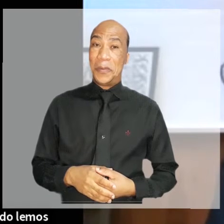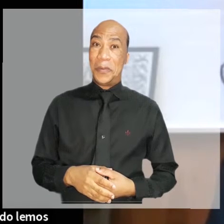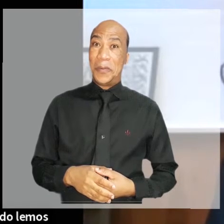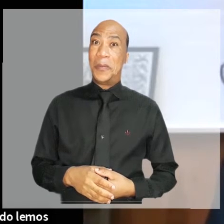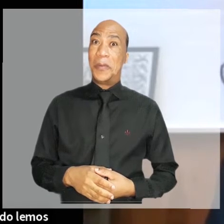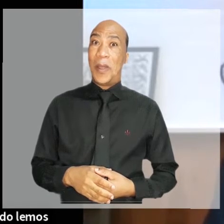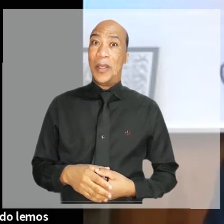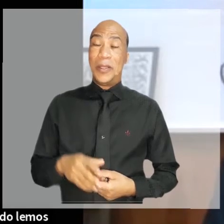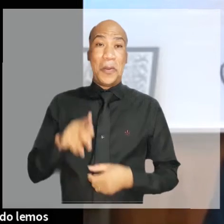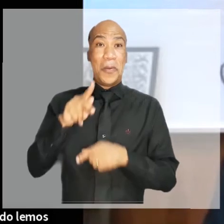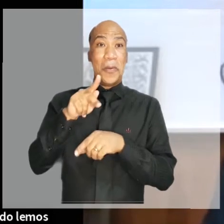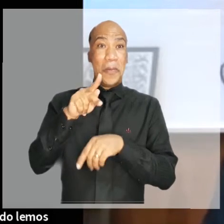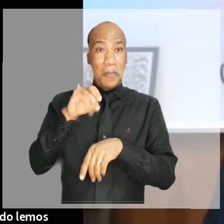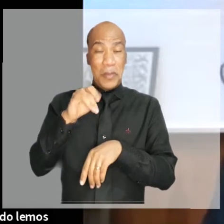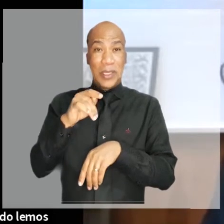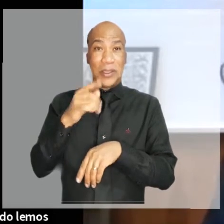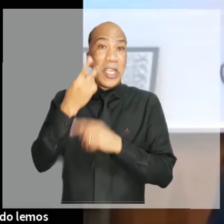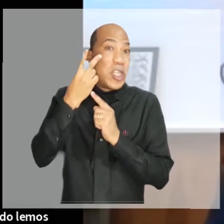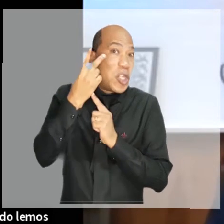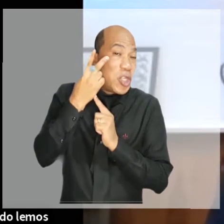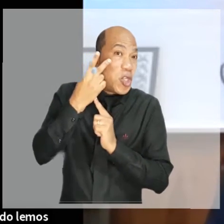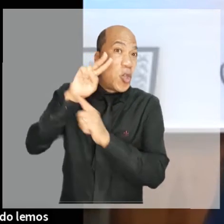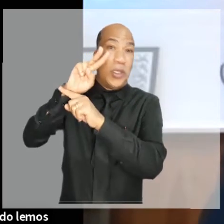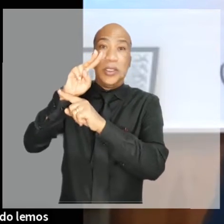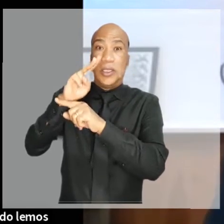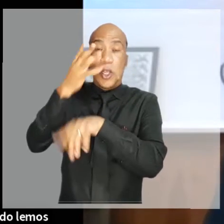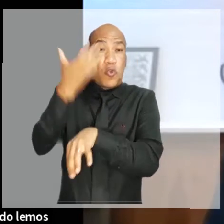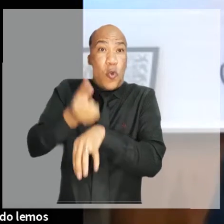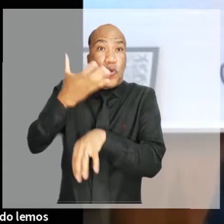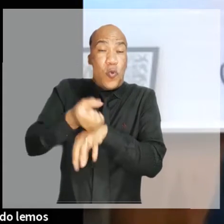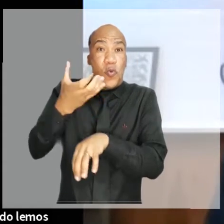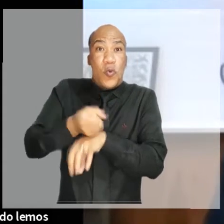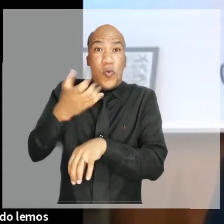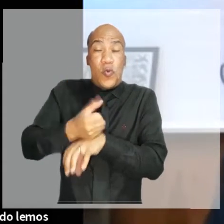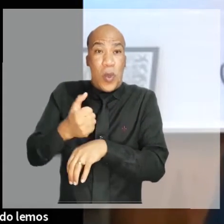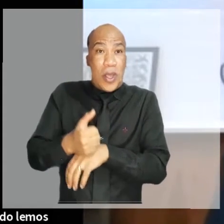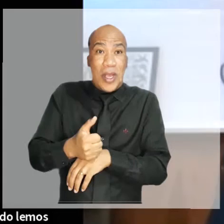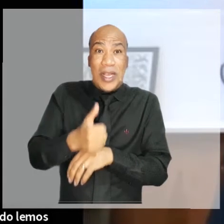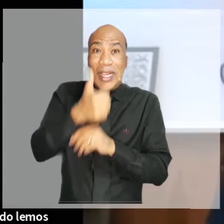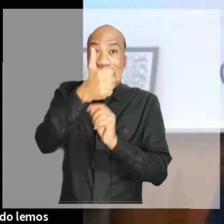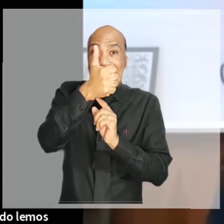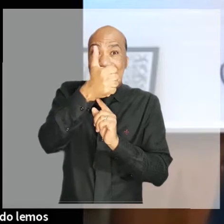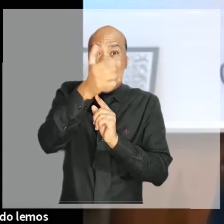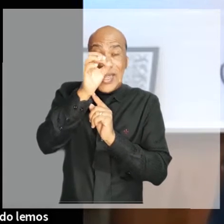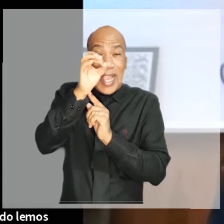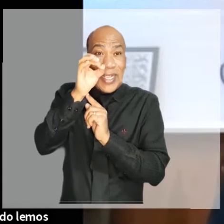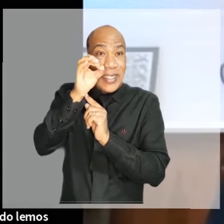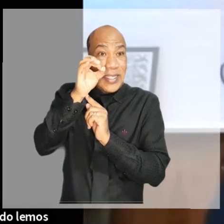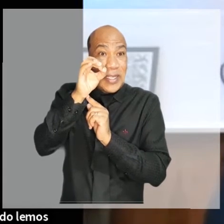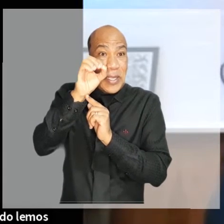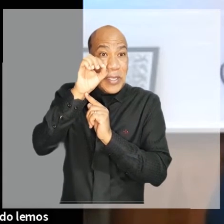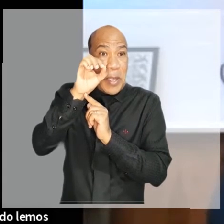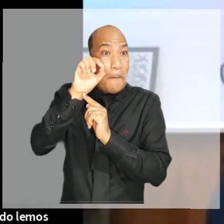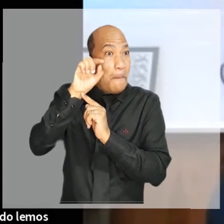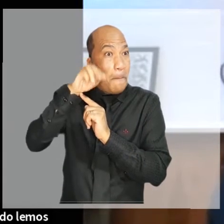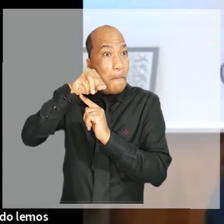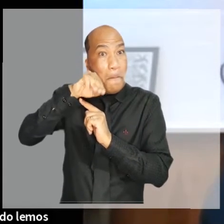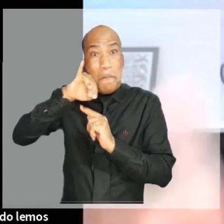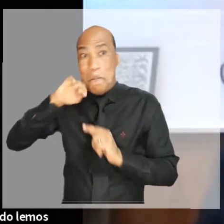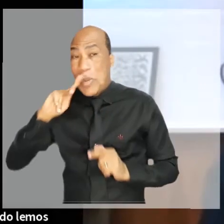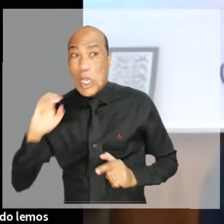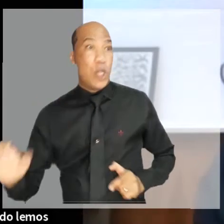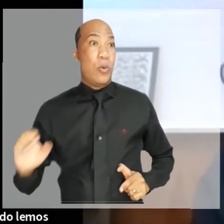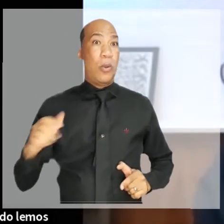é tecnologia que as pessoas estão baixando, não porque elas estão sendo obrigadas. Porque muitas vezes a gente vê no poder público, o poder